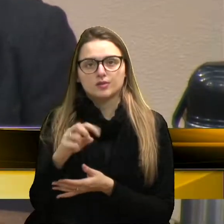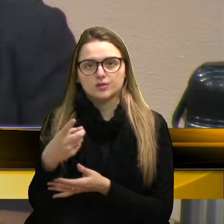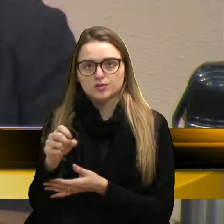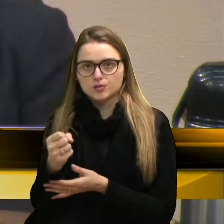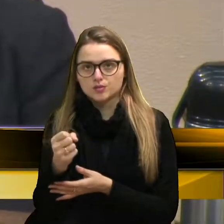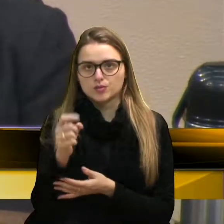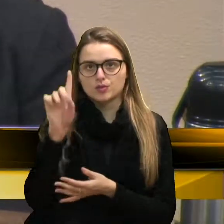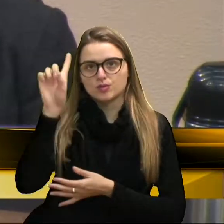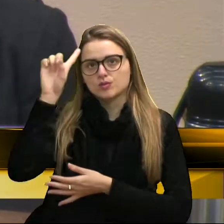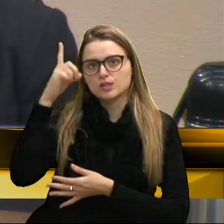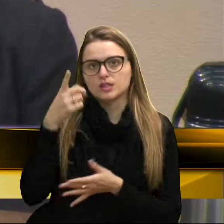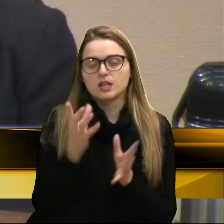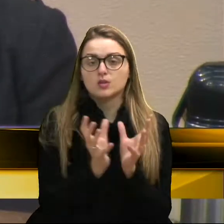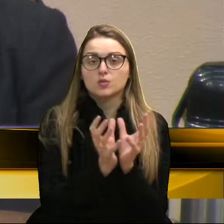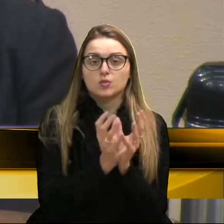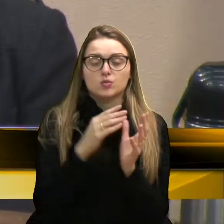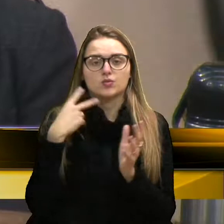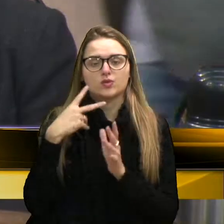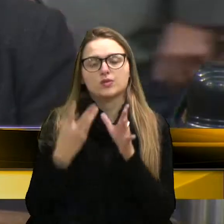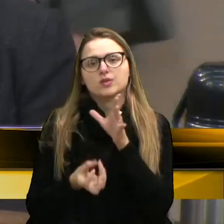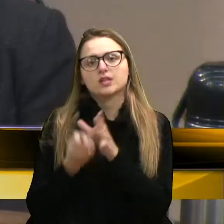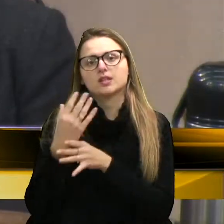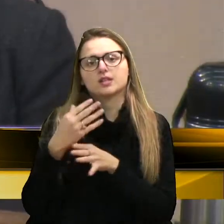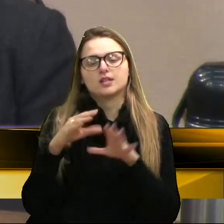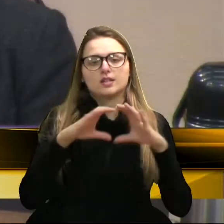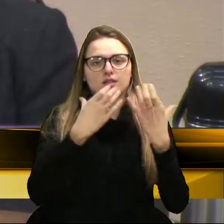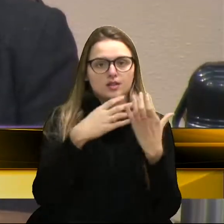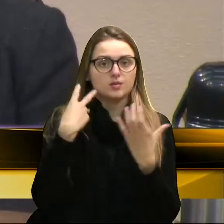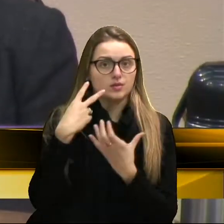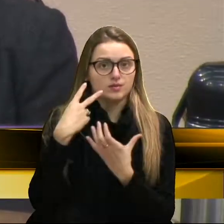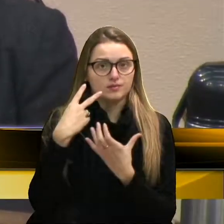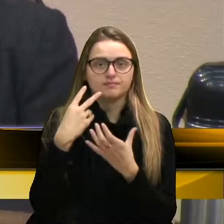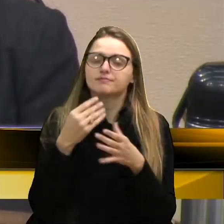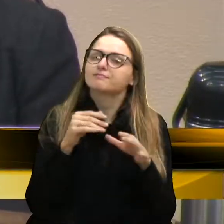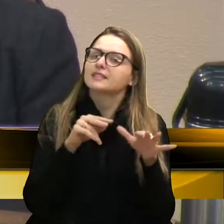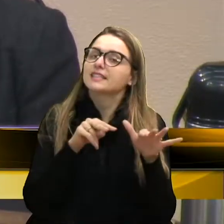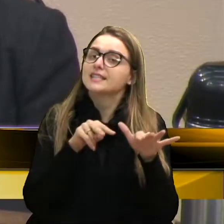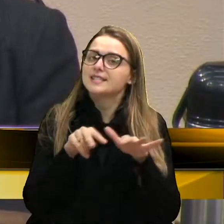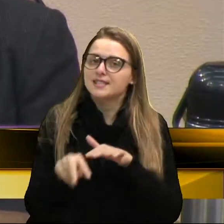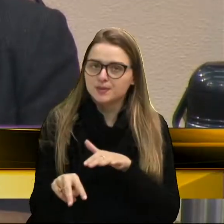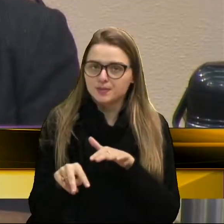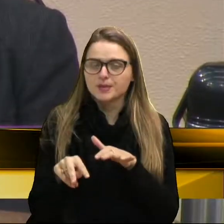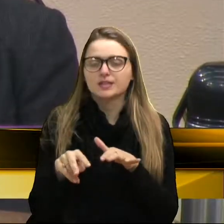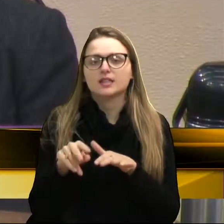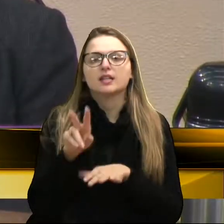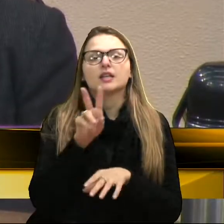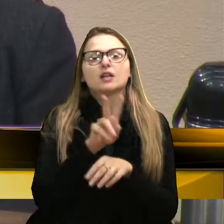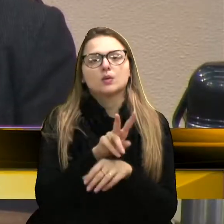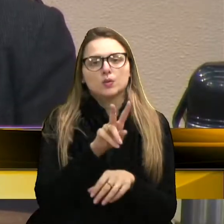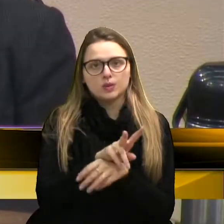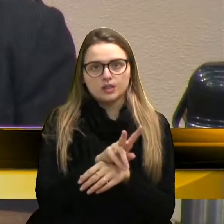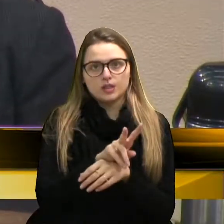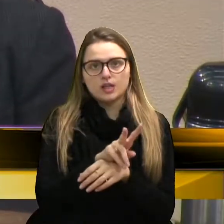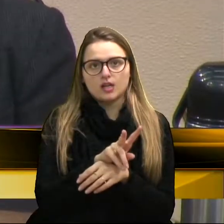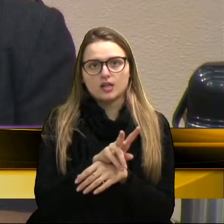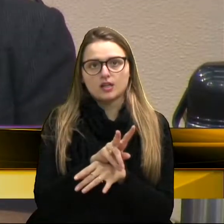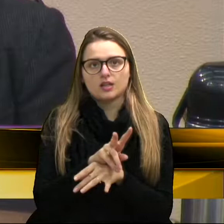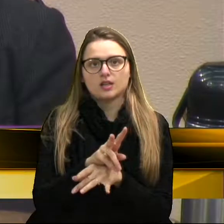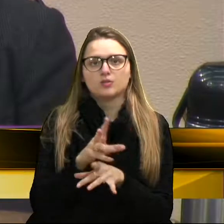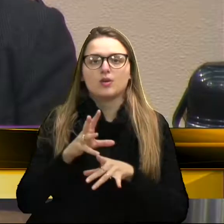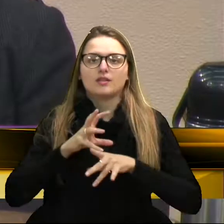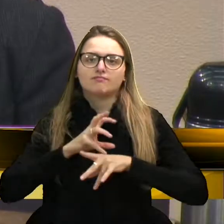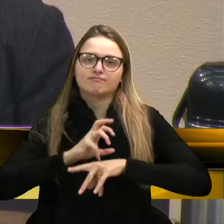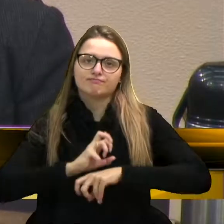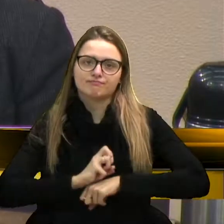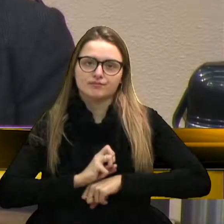de autoria coletiva que institui no município de Caxias do Sul a Semana de Prevenção e Combate à Depressão